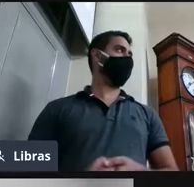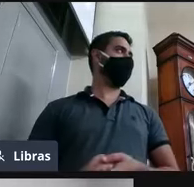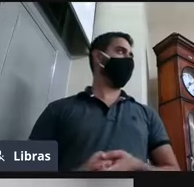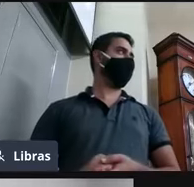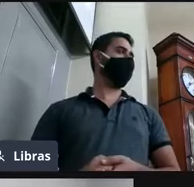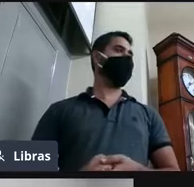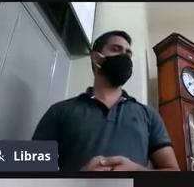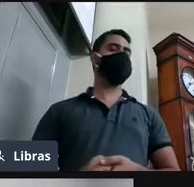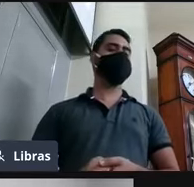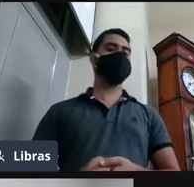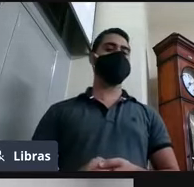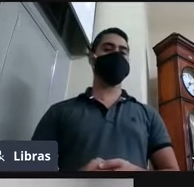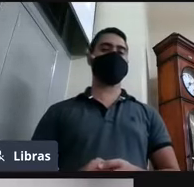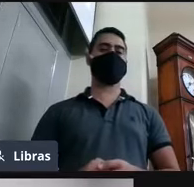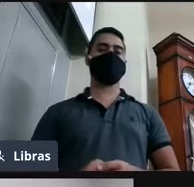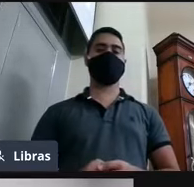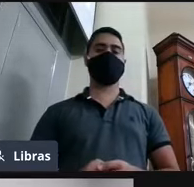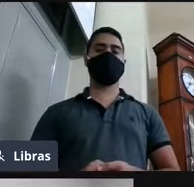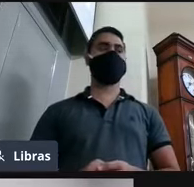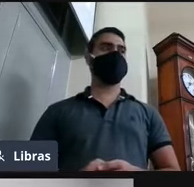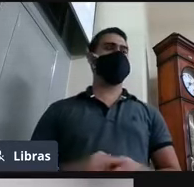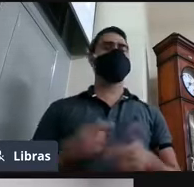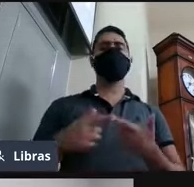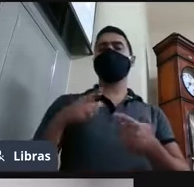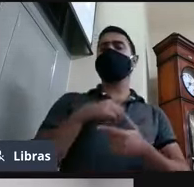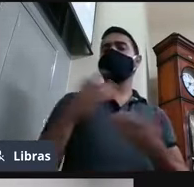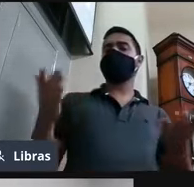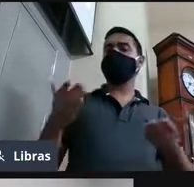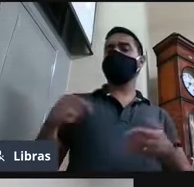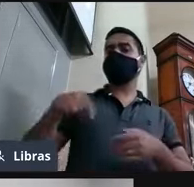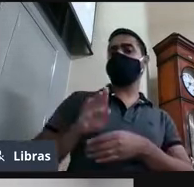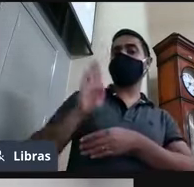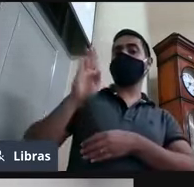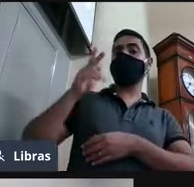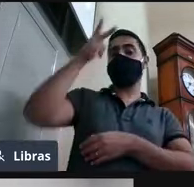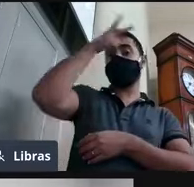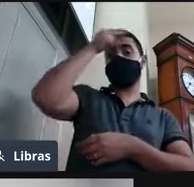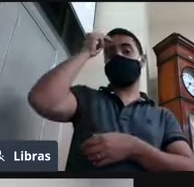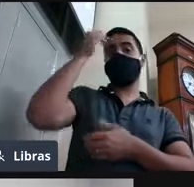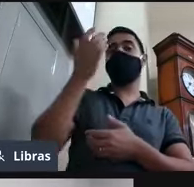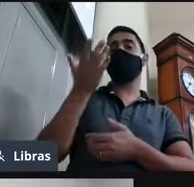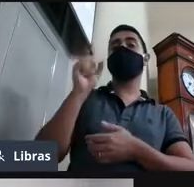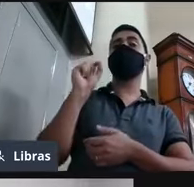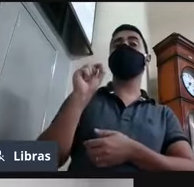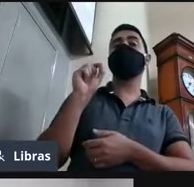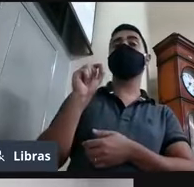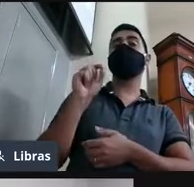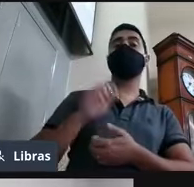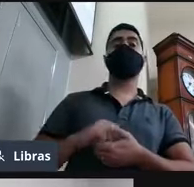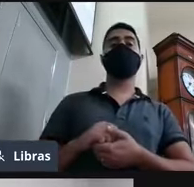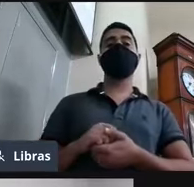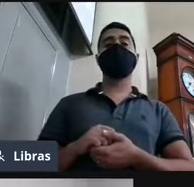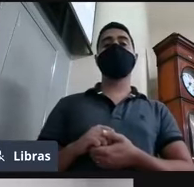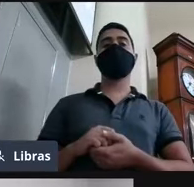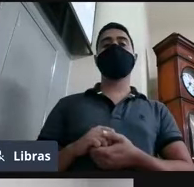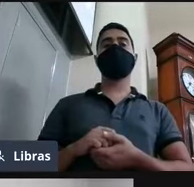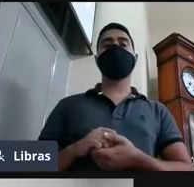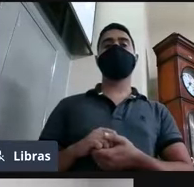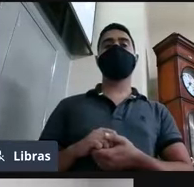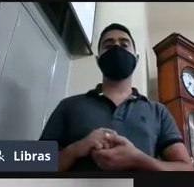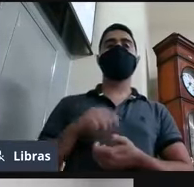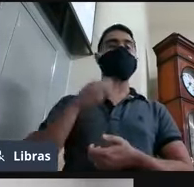aqui a presença do senhor prefeito municipal, quero quebrar o protocolo